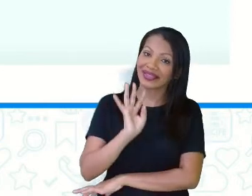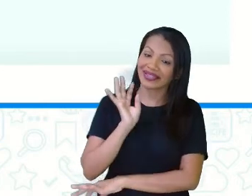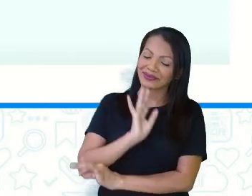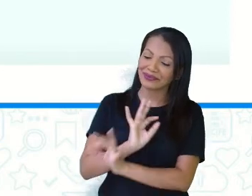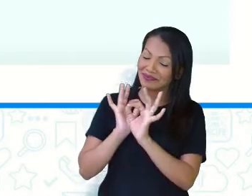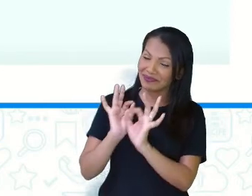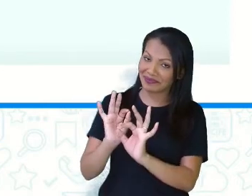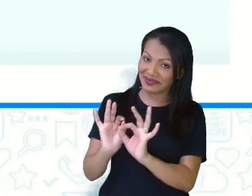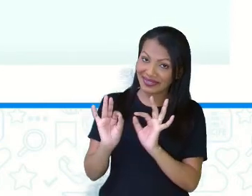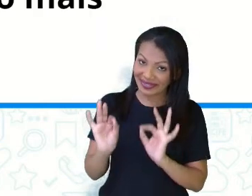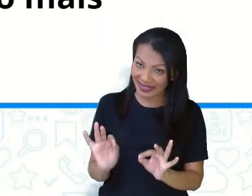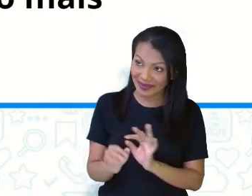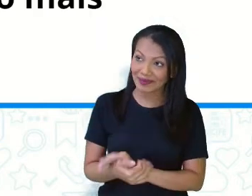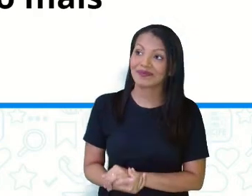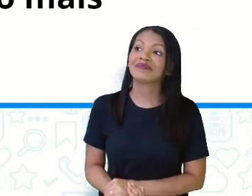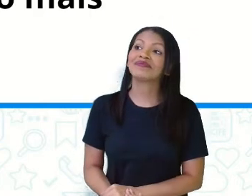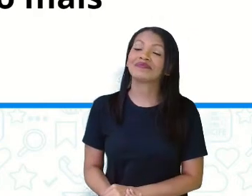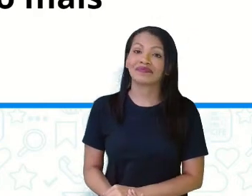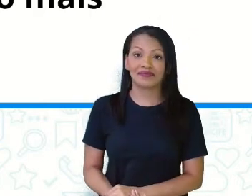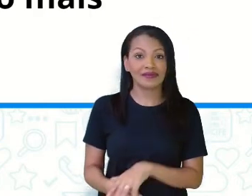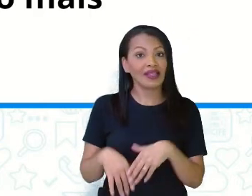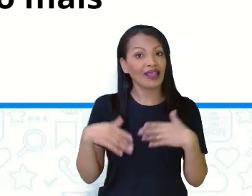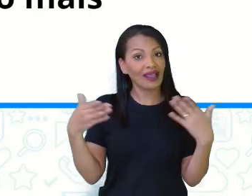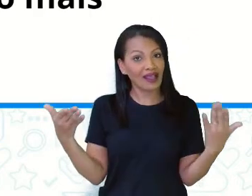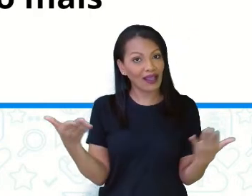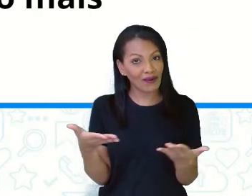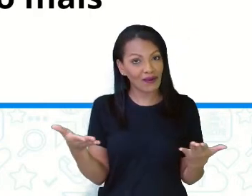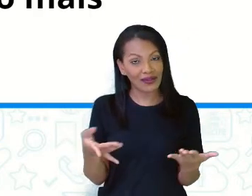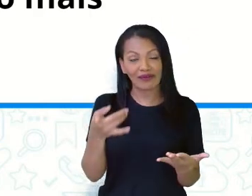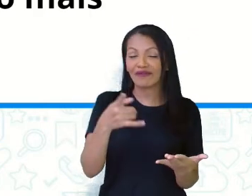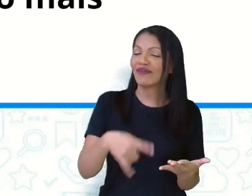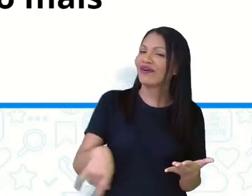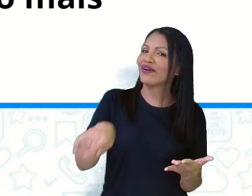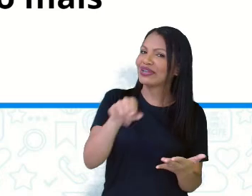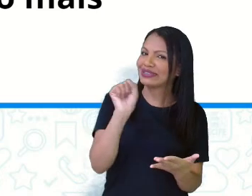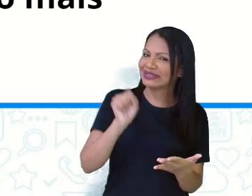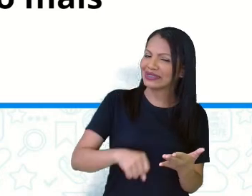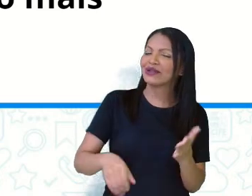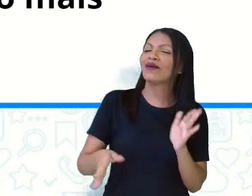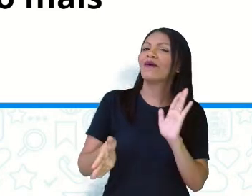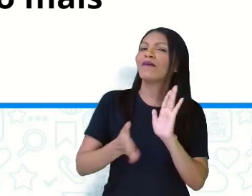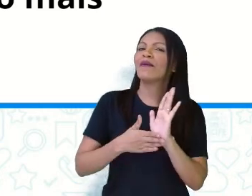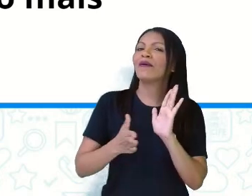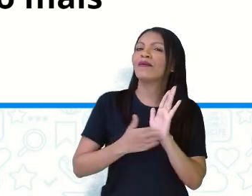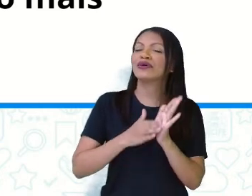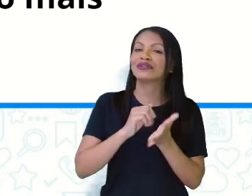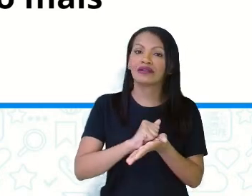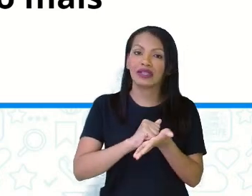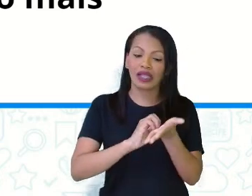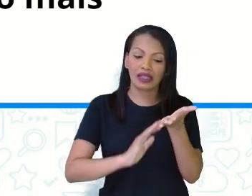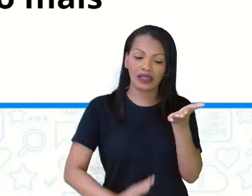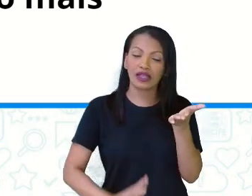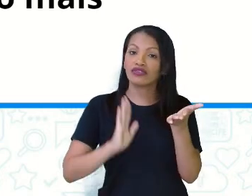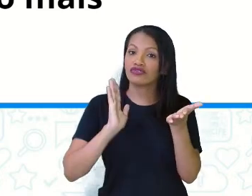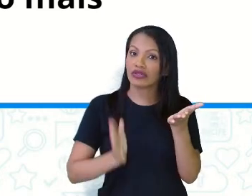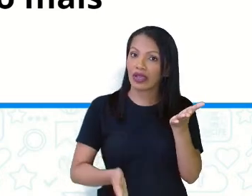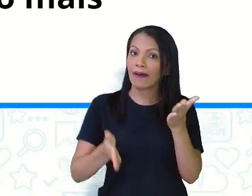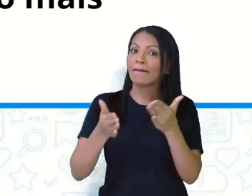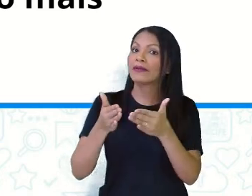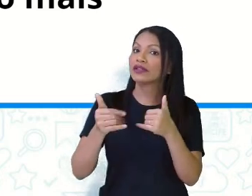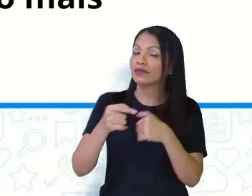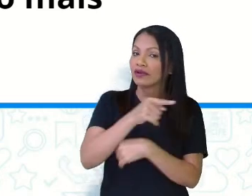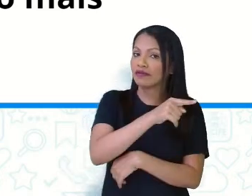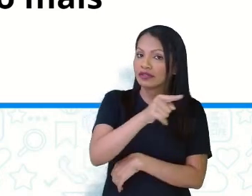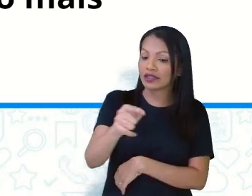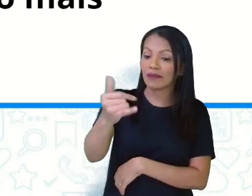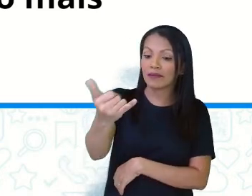bem interessante, tá? E eu deixo para vocês, claro, uma proposta de trabalho. Eu já pedi para vocês me dizer